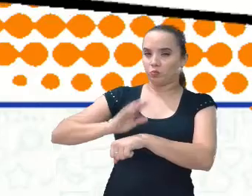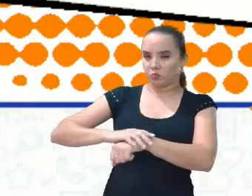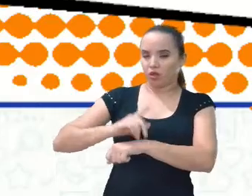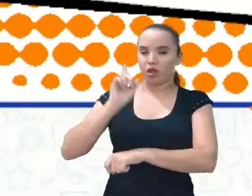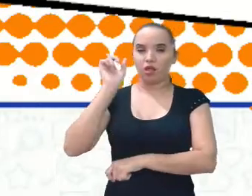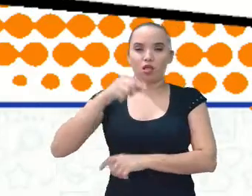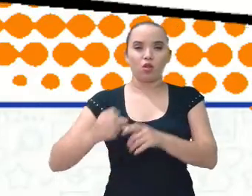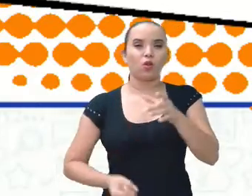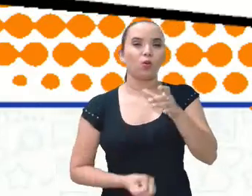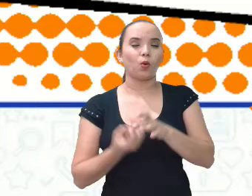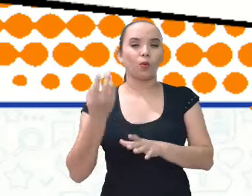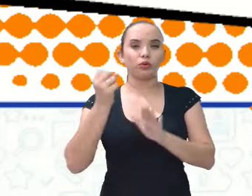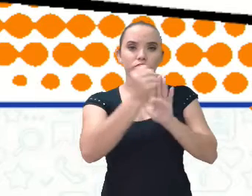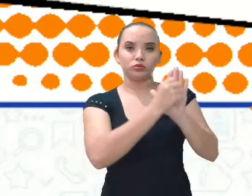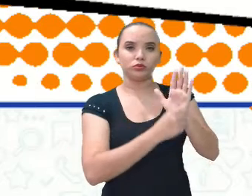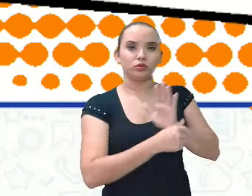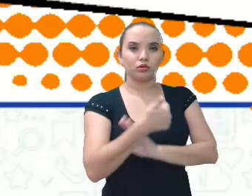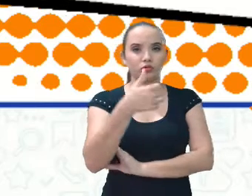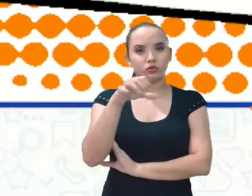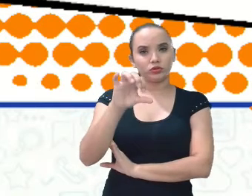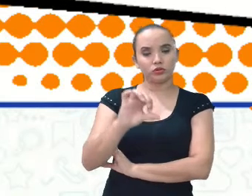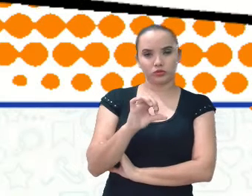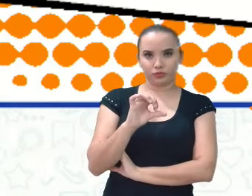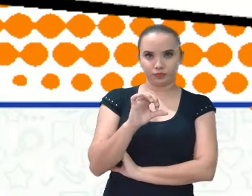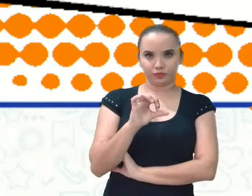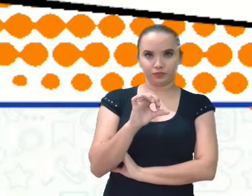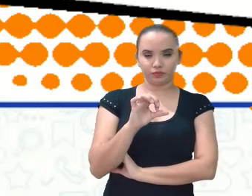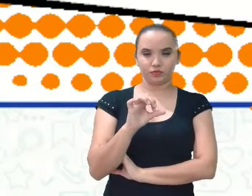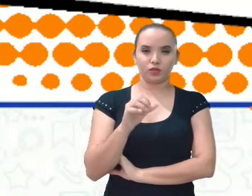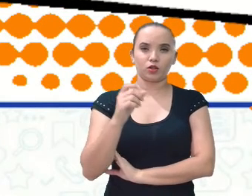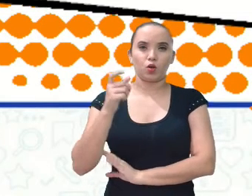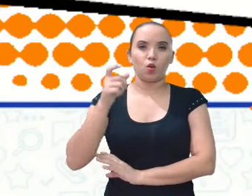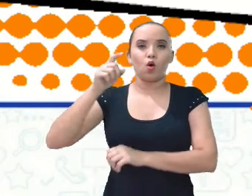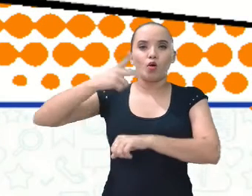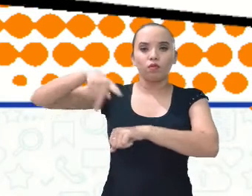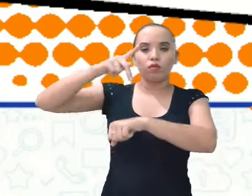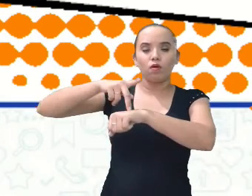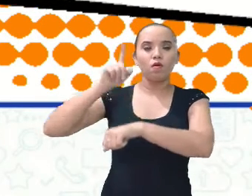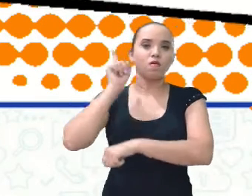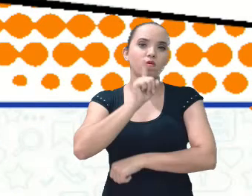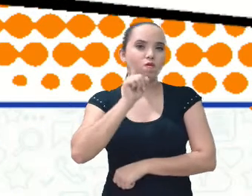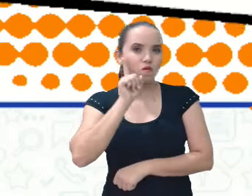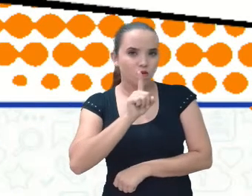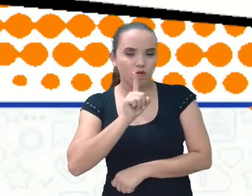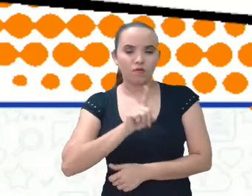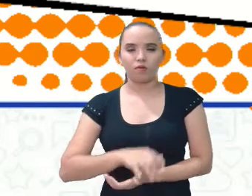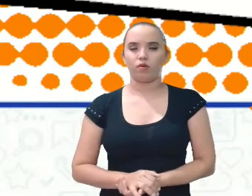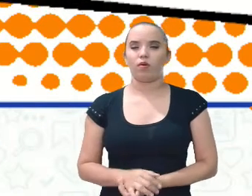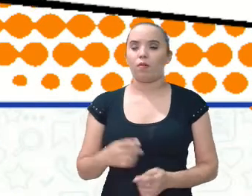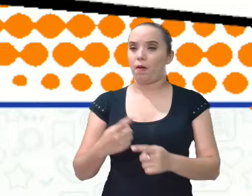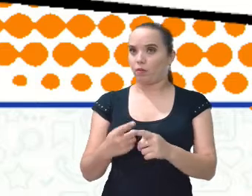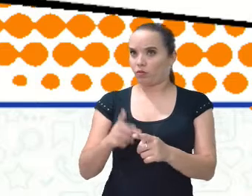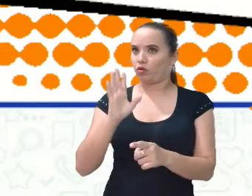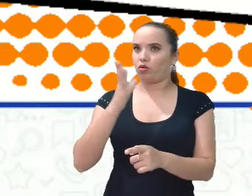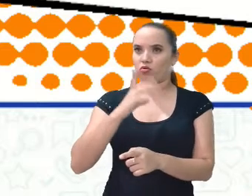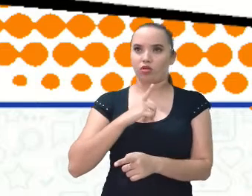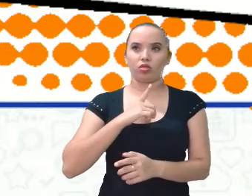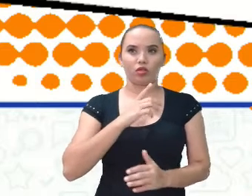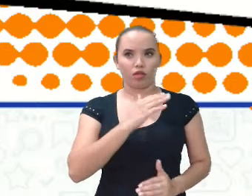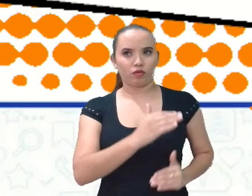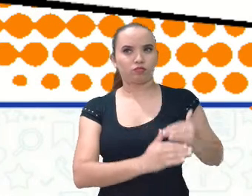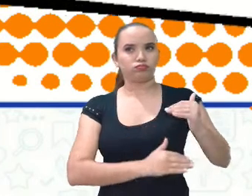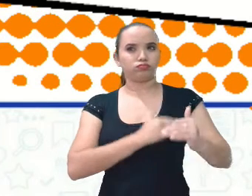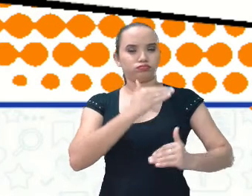surgiu no século XIX, nos Estados Unidos, né? Porque ali já estava se